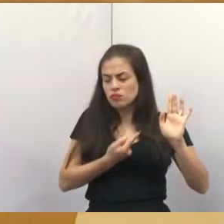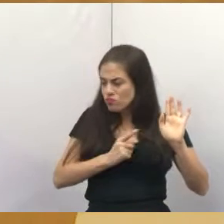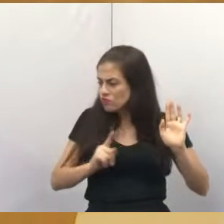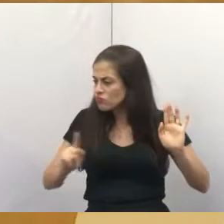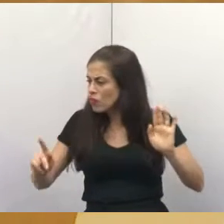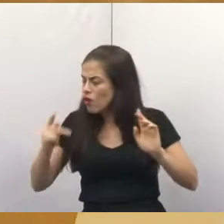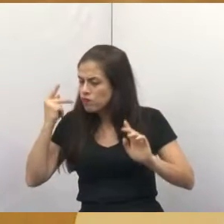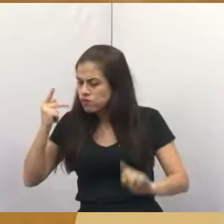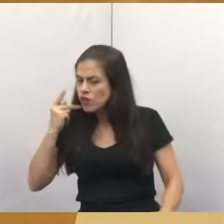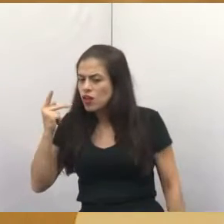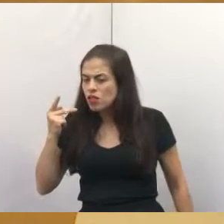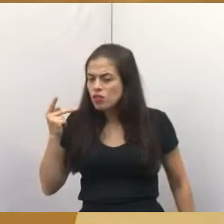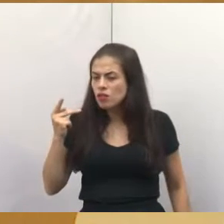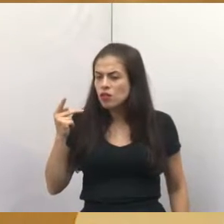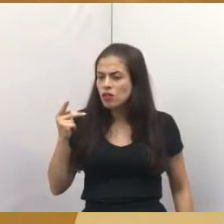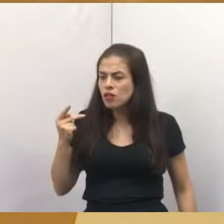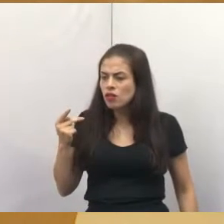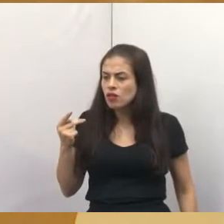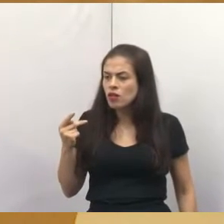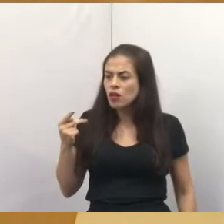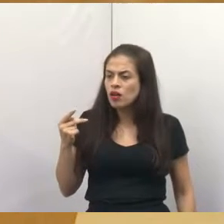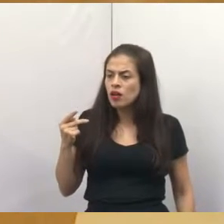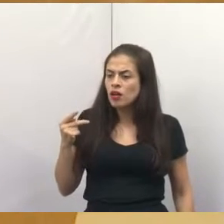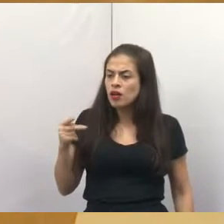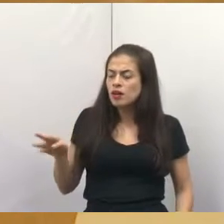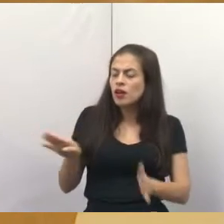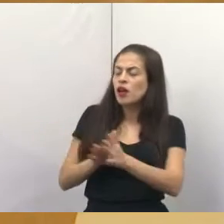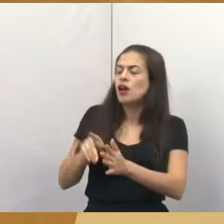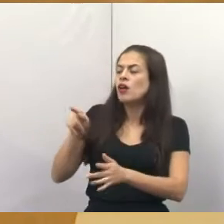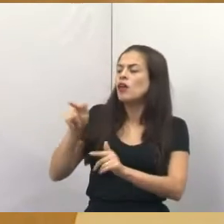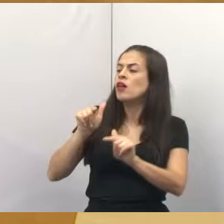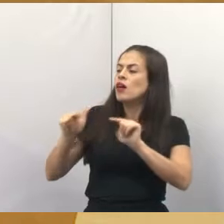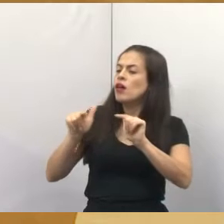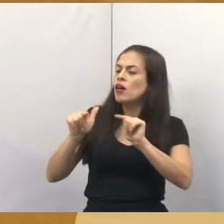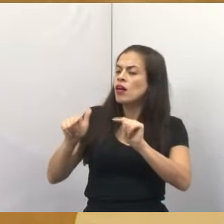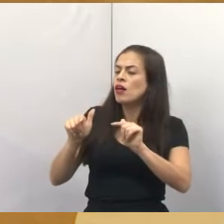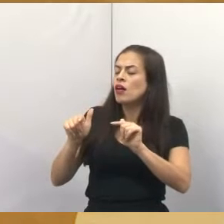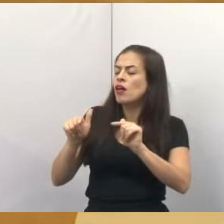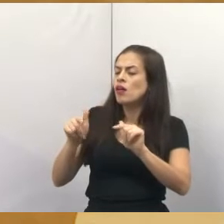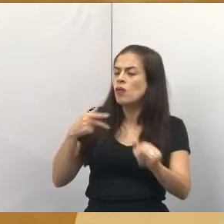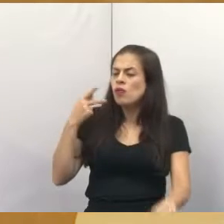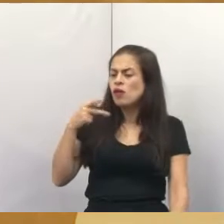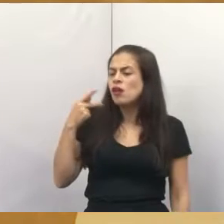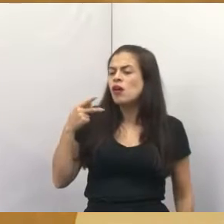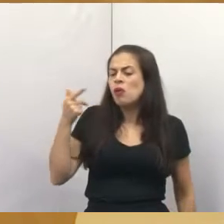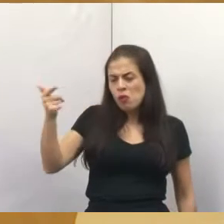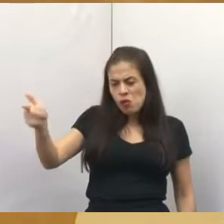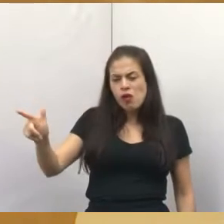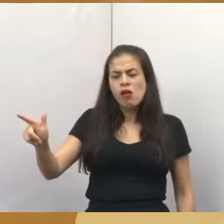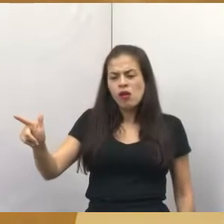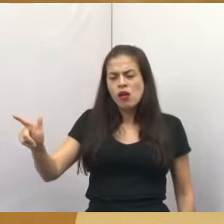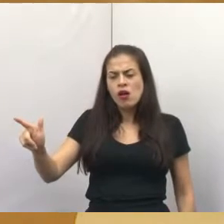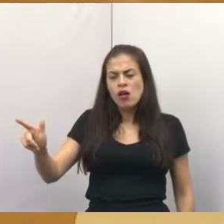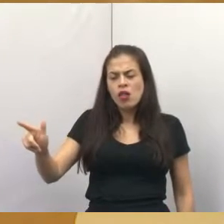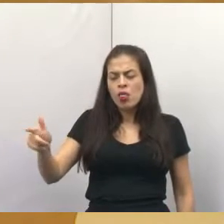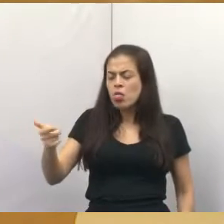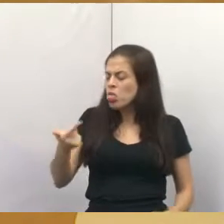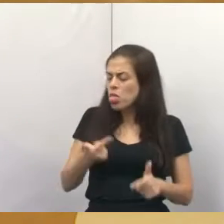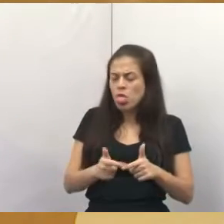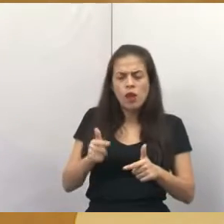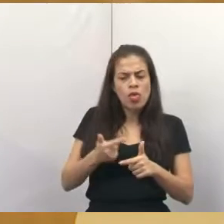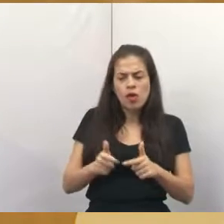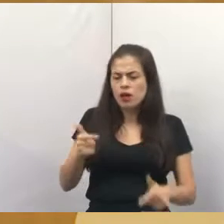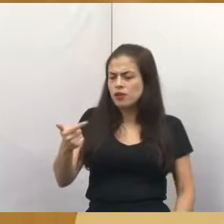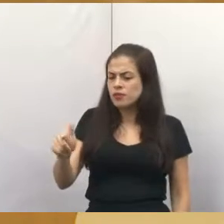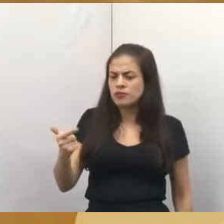vereador. E lá onde que o vereador está trabalhando. Não tem problema nenhum. Não existe